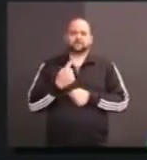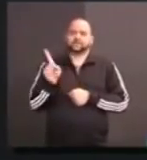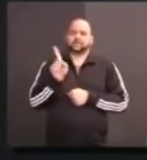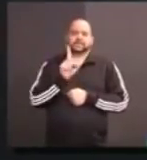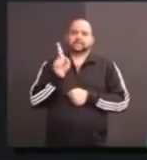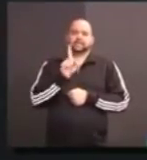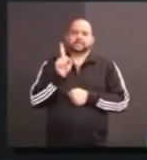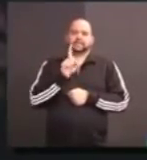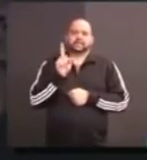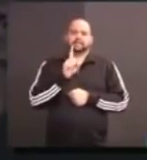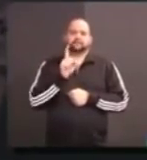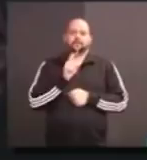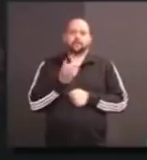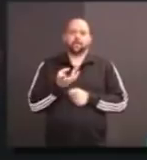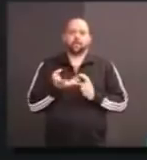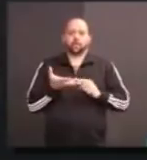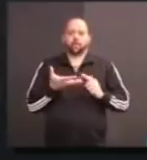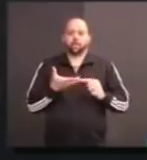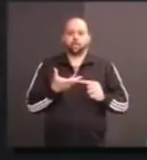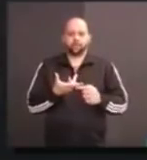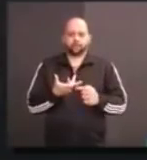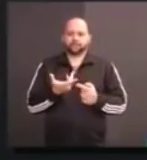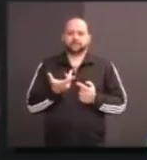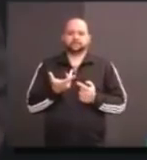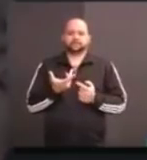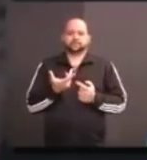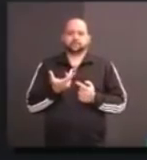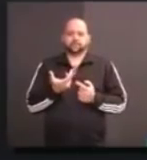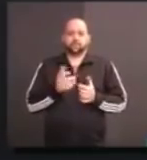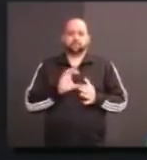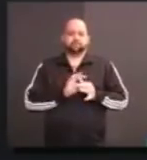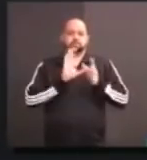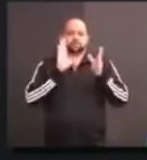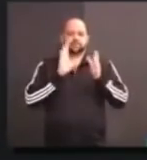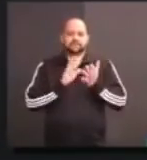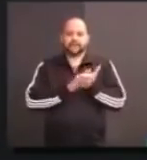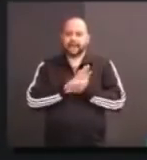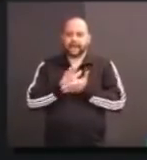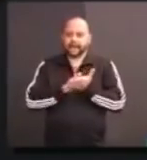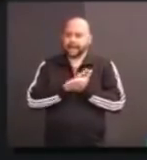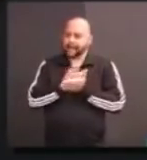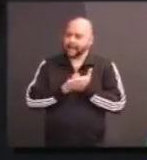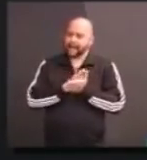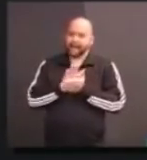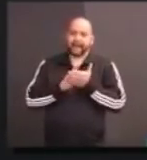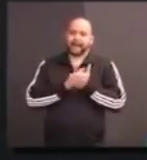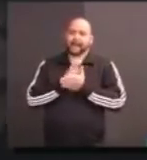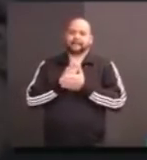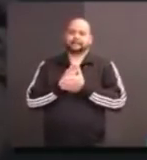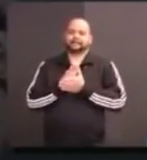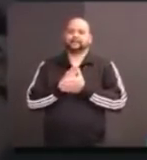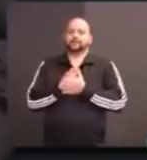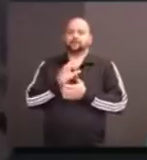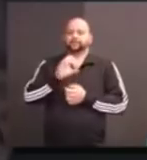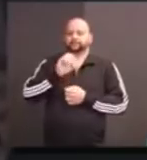estamos contando com o aval de nenhum órgão unificador.